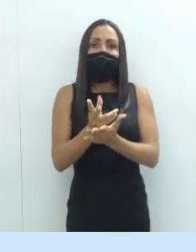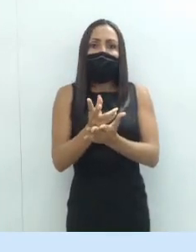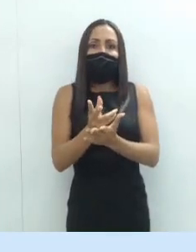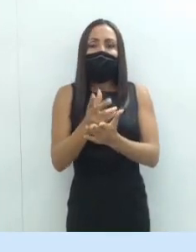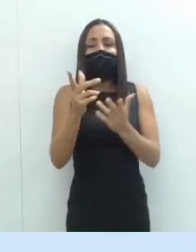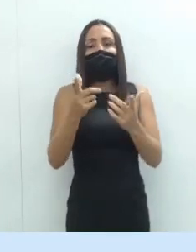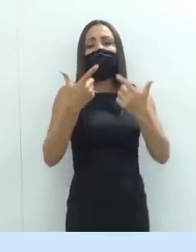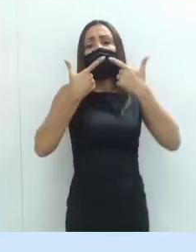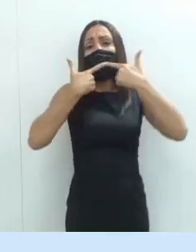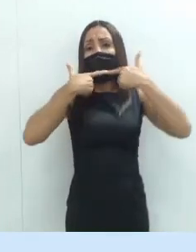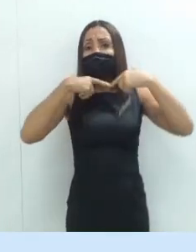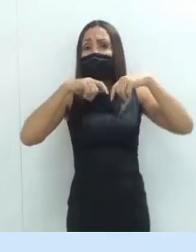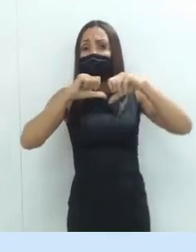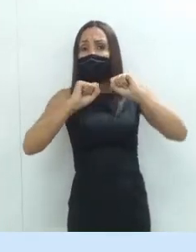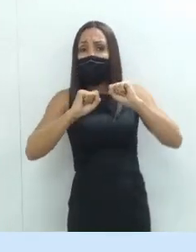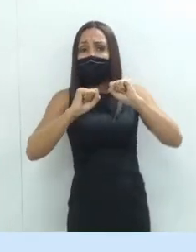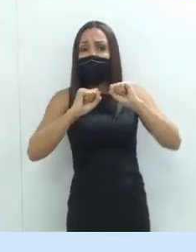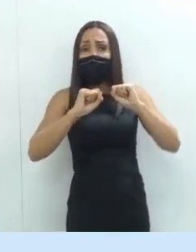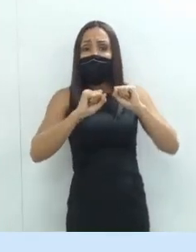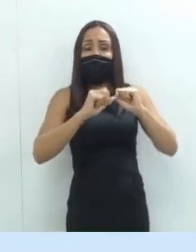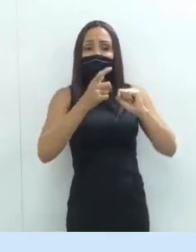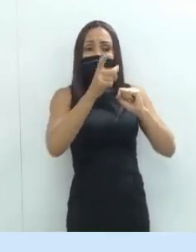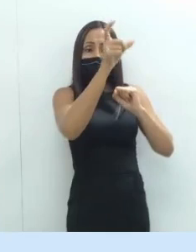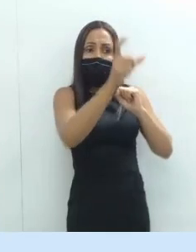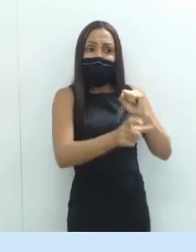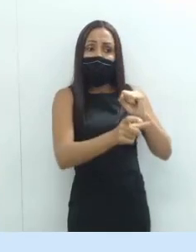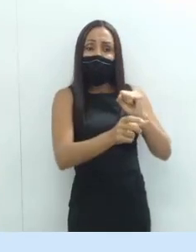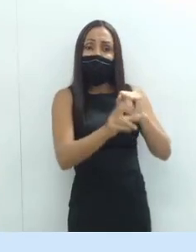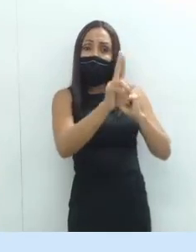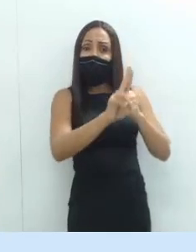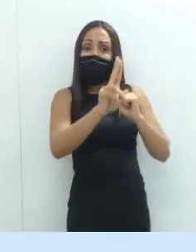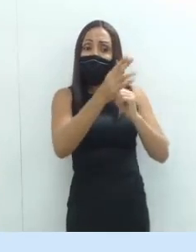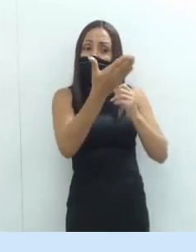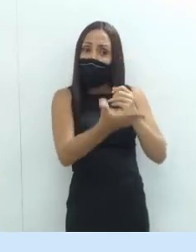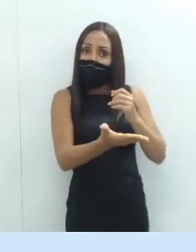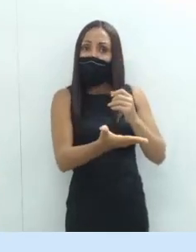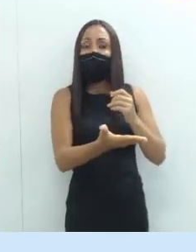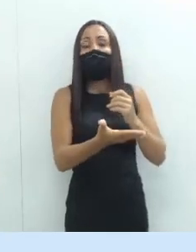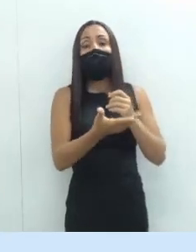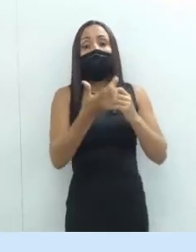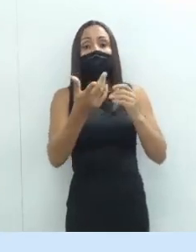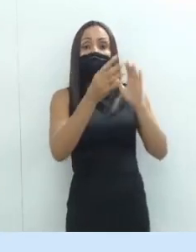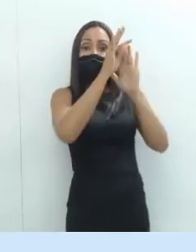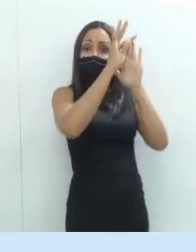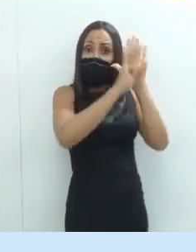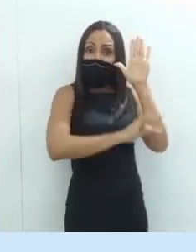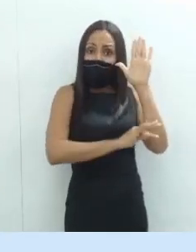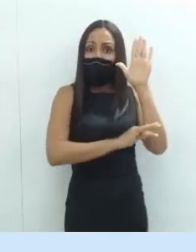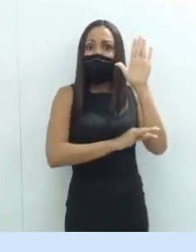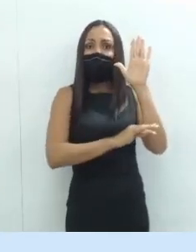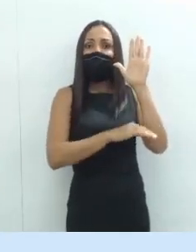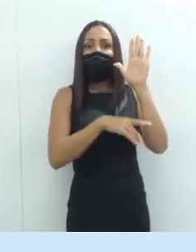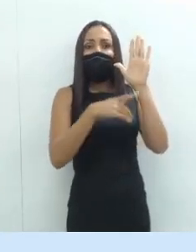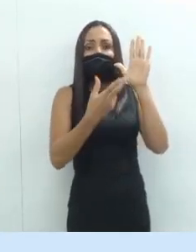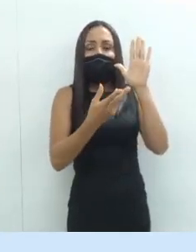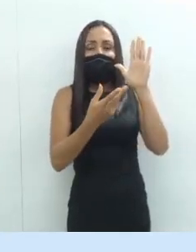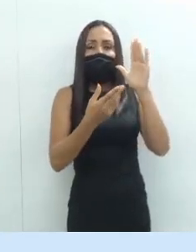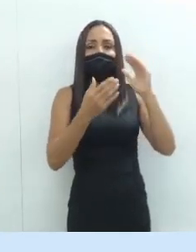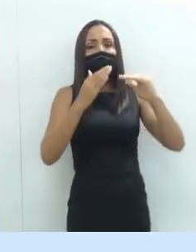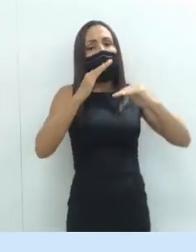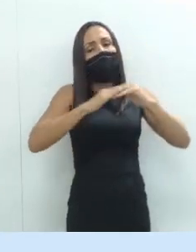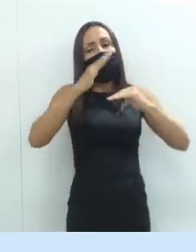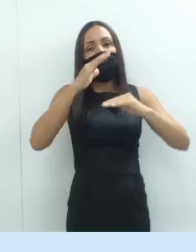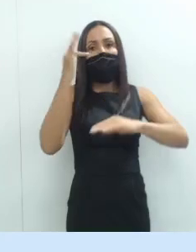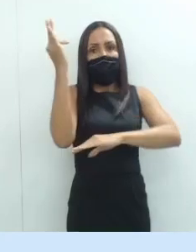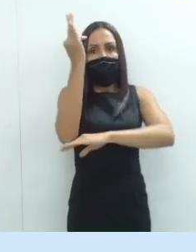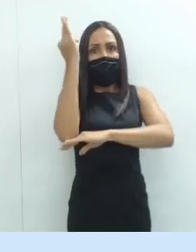de linguagem que o autor original do texto utilizou. Então, se o texto original traz uma linguagem mais formal, no